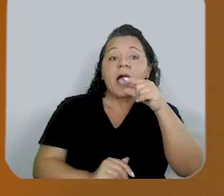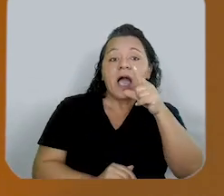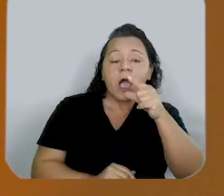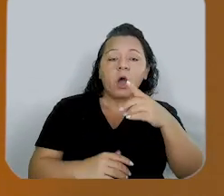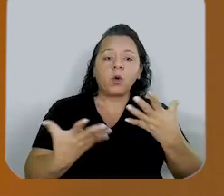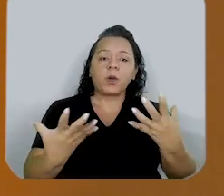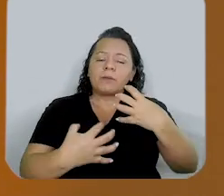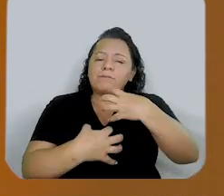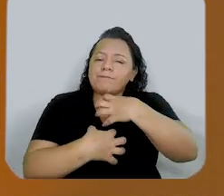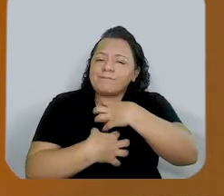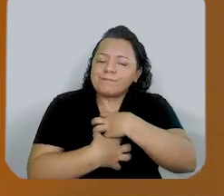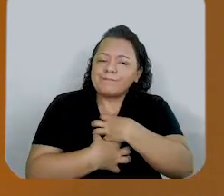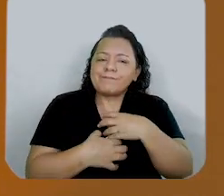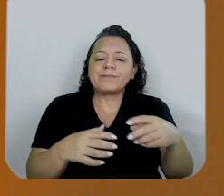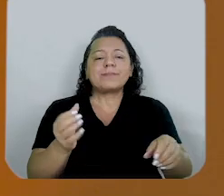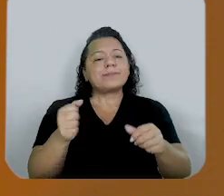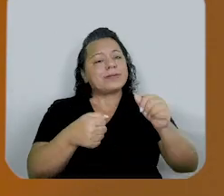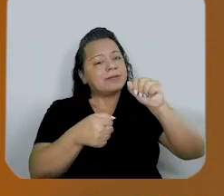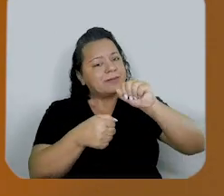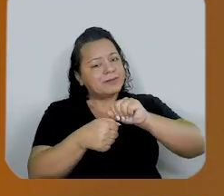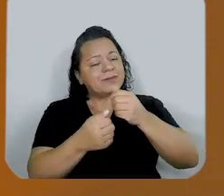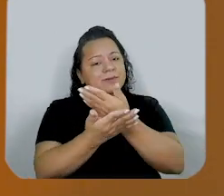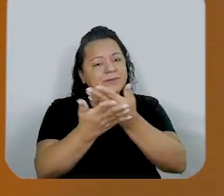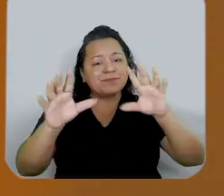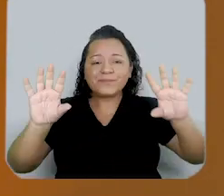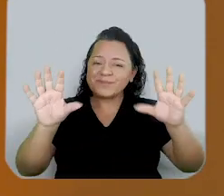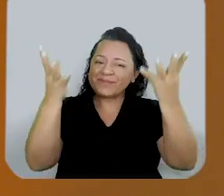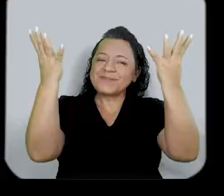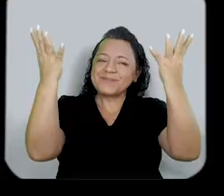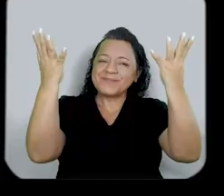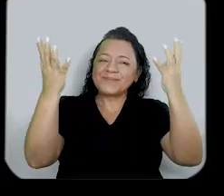que Me Tocam, uma produção exclusiva do festival.